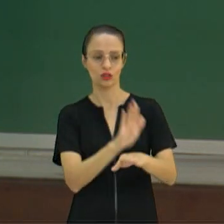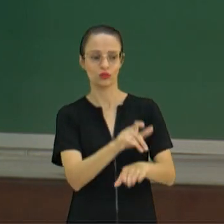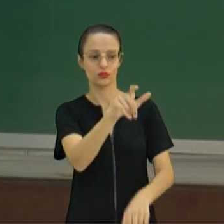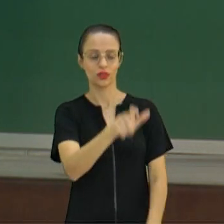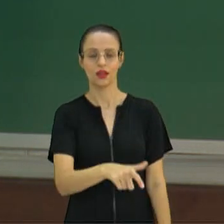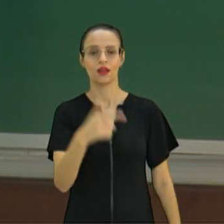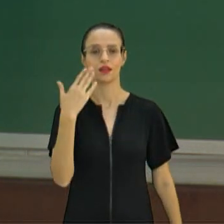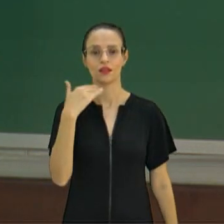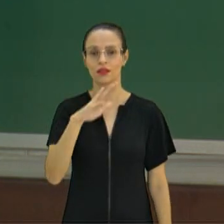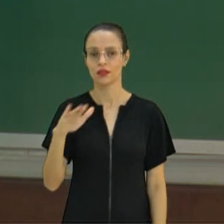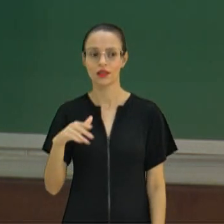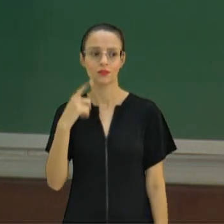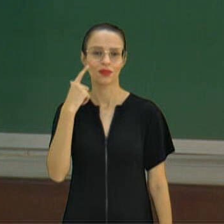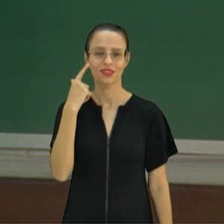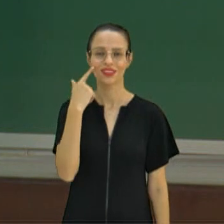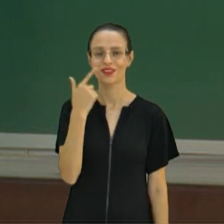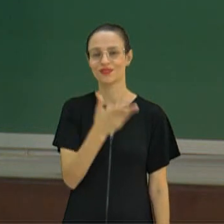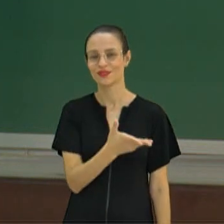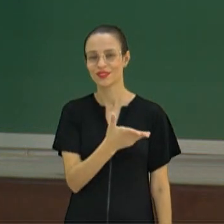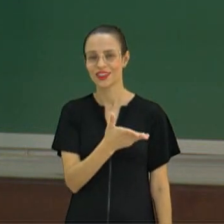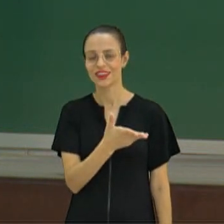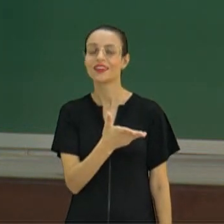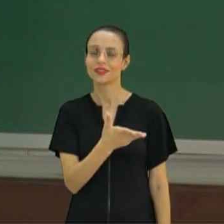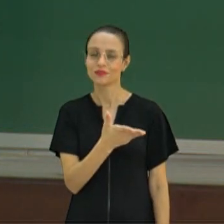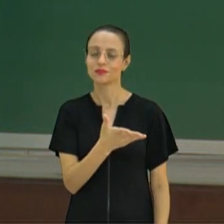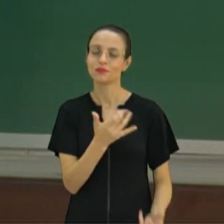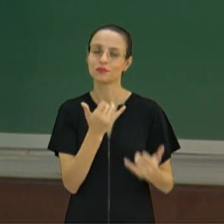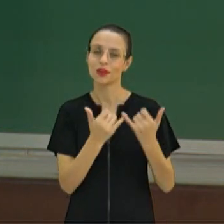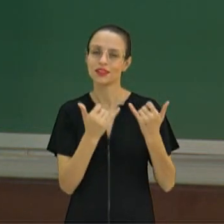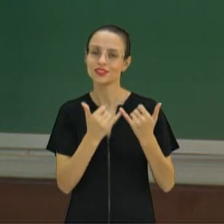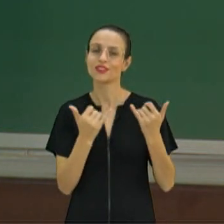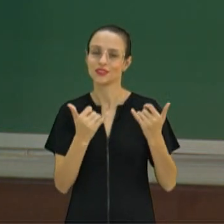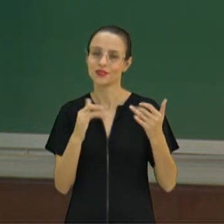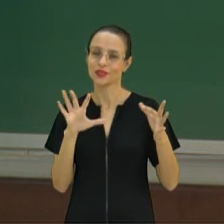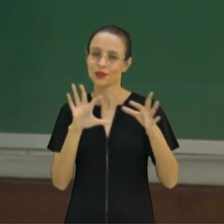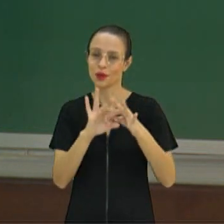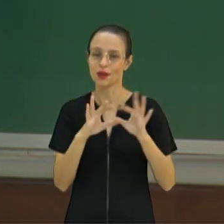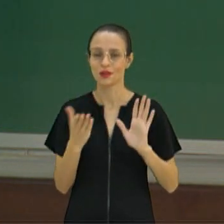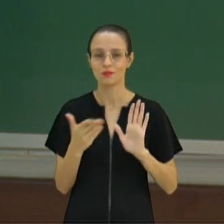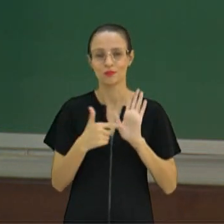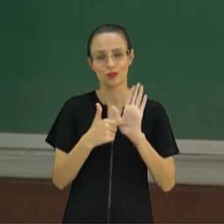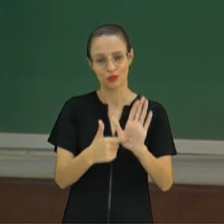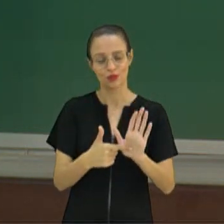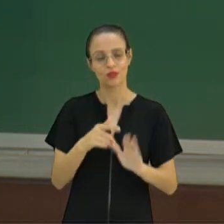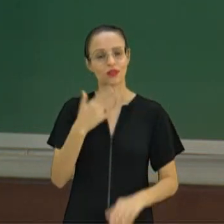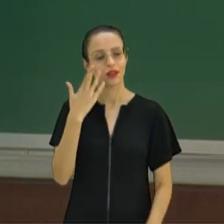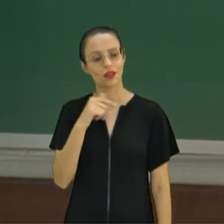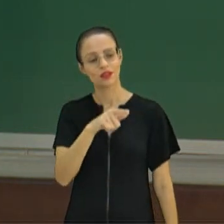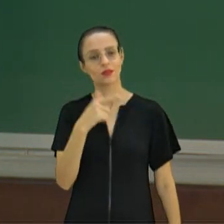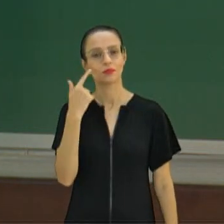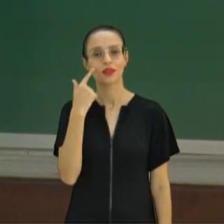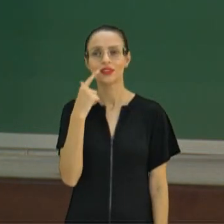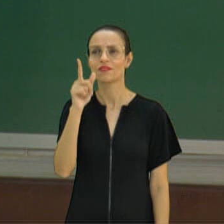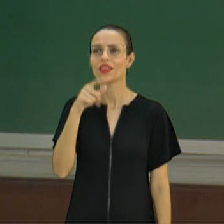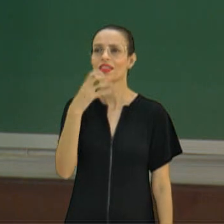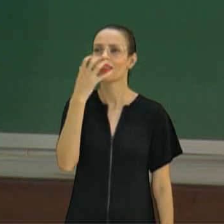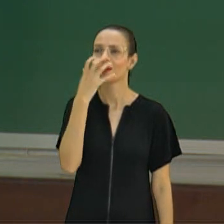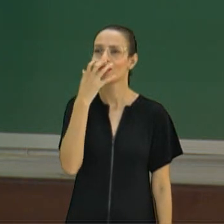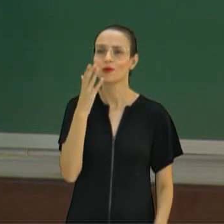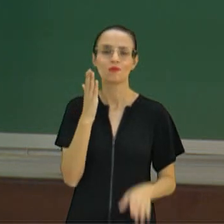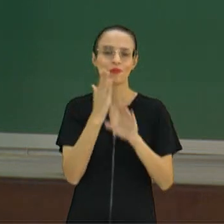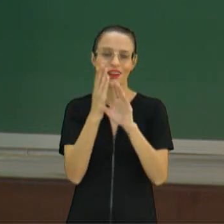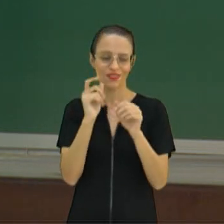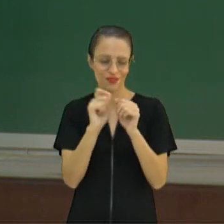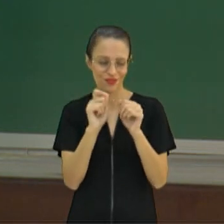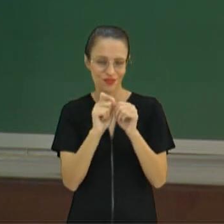criança que se achava ali, como ele próprio mostrou, a criança se achava um cão só porque